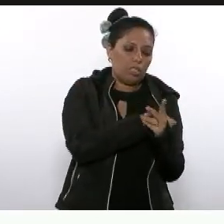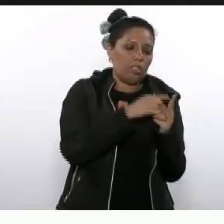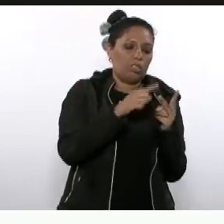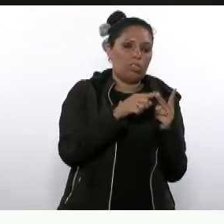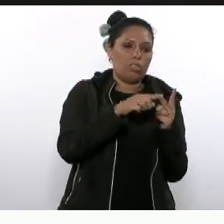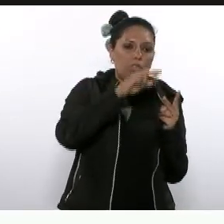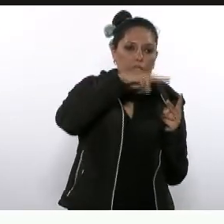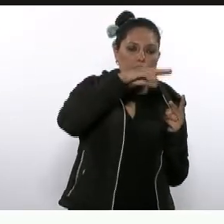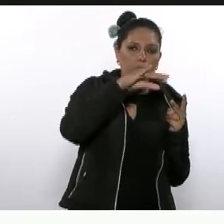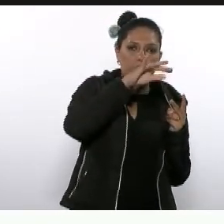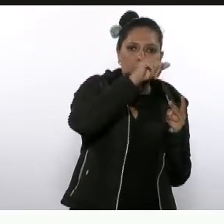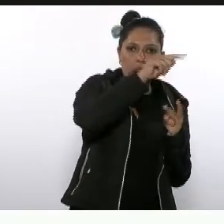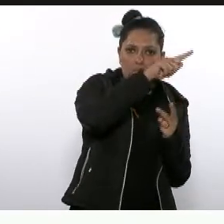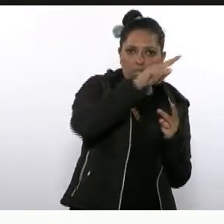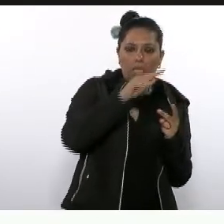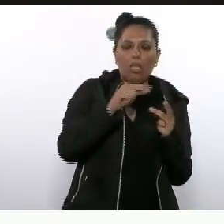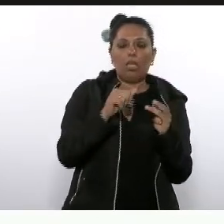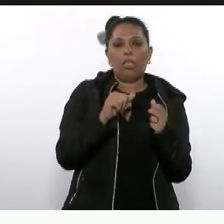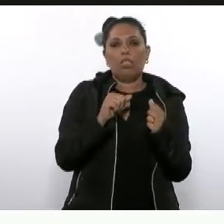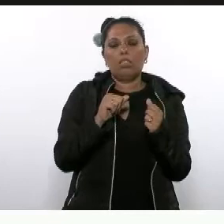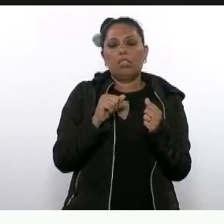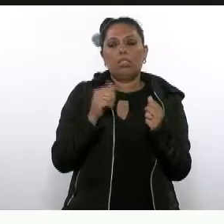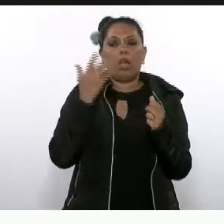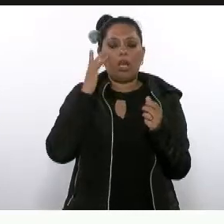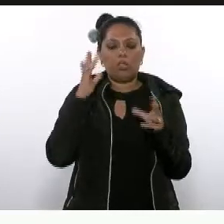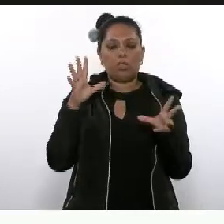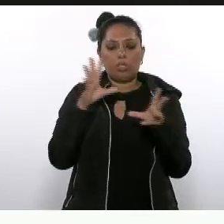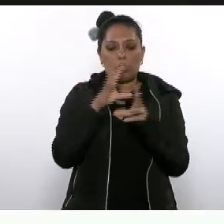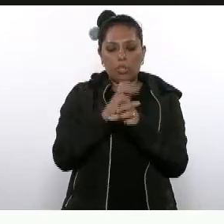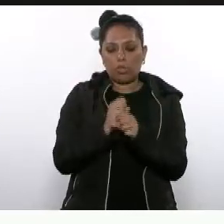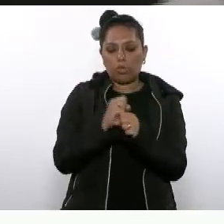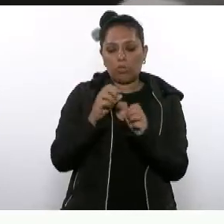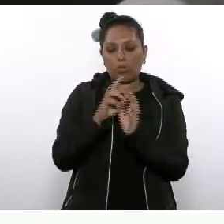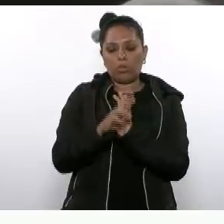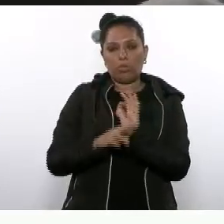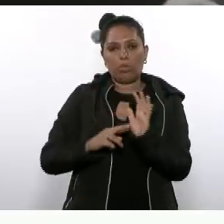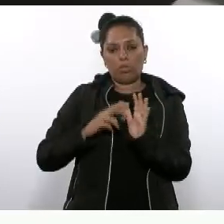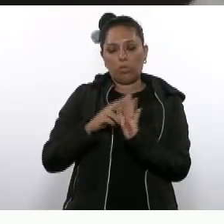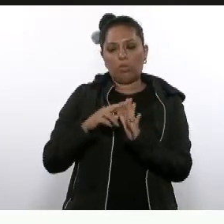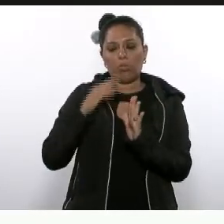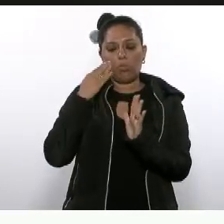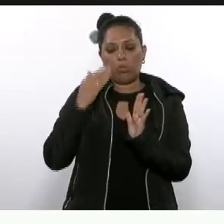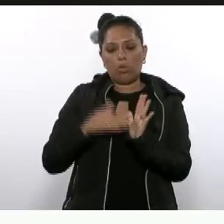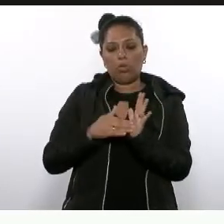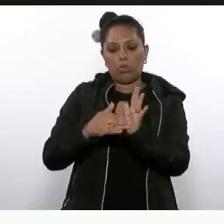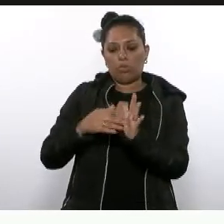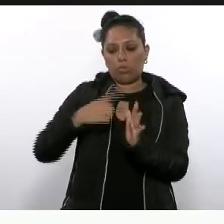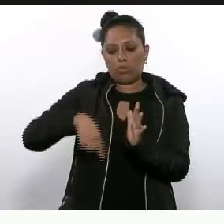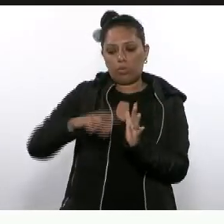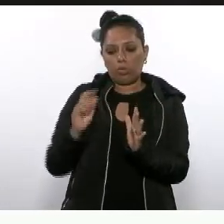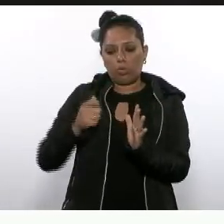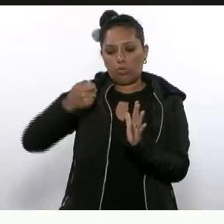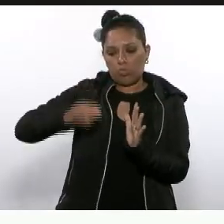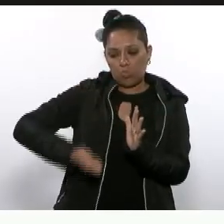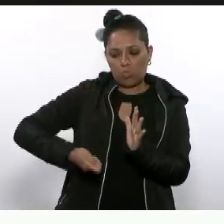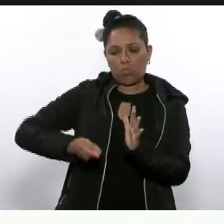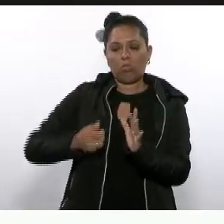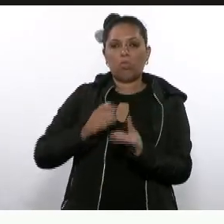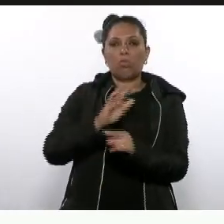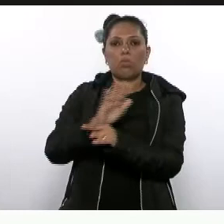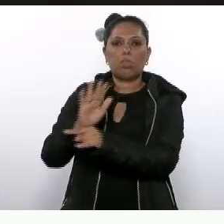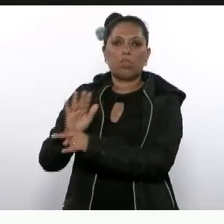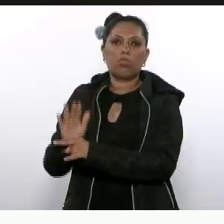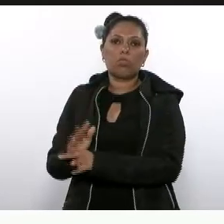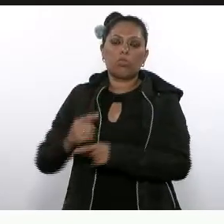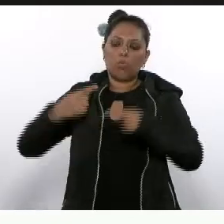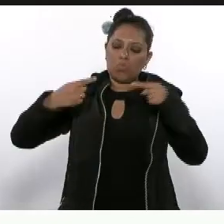o resultado desse relatório é não só o nosso compromisso com a causa das mulheres, o enfrentamento